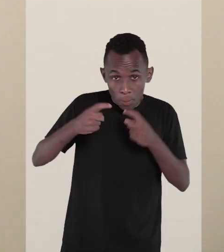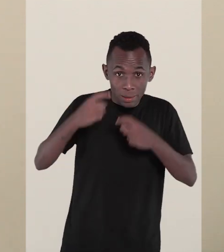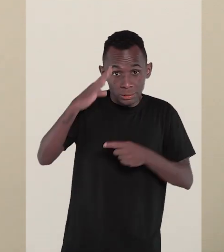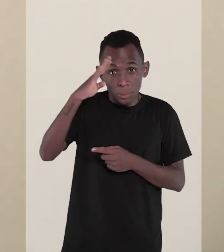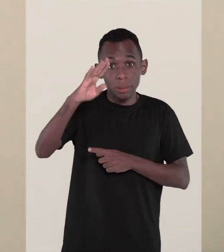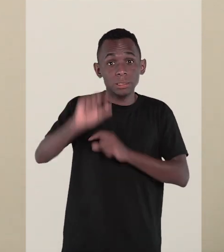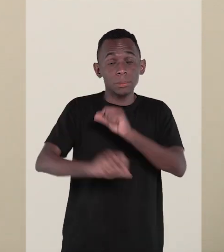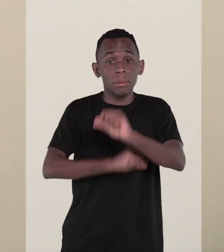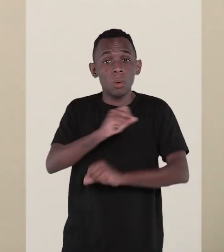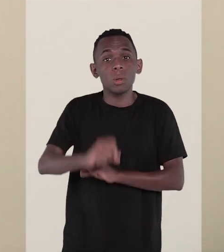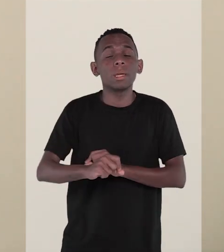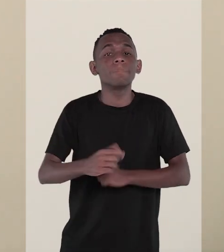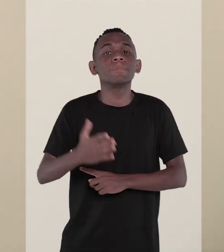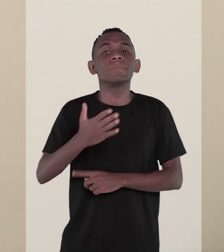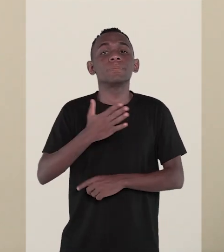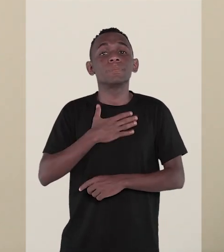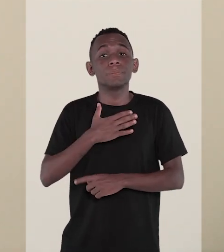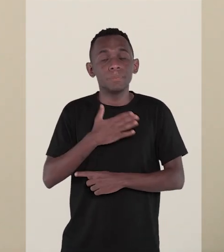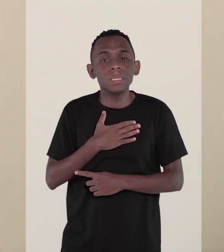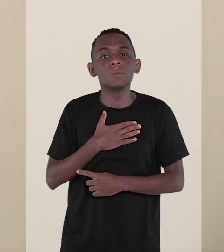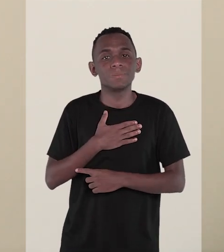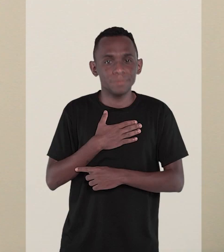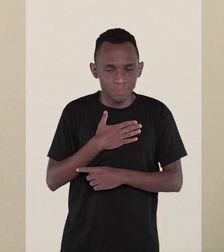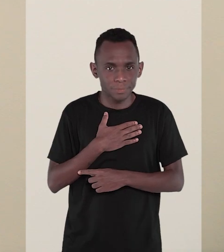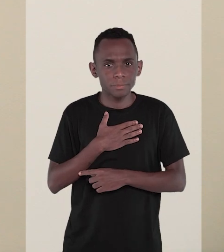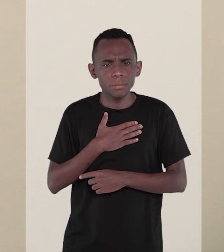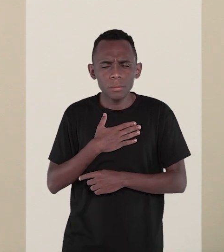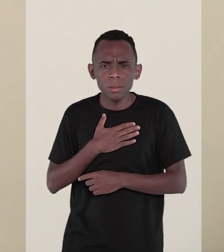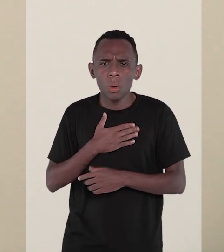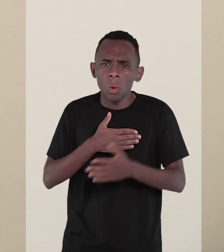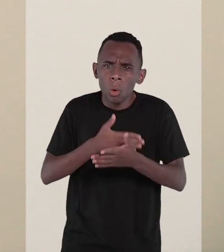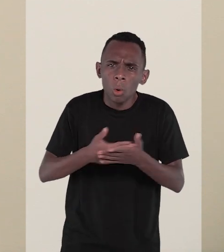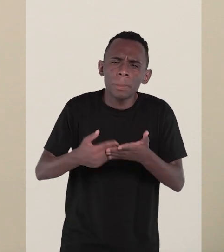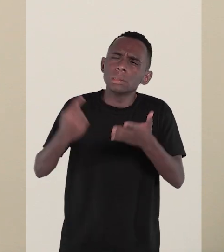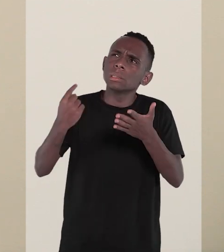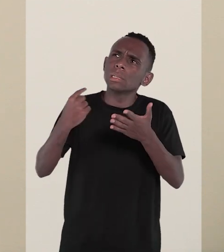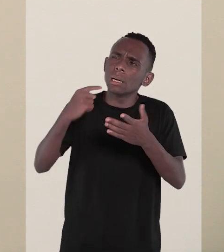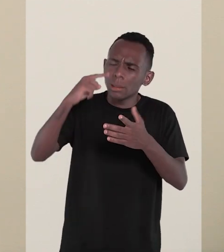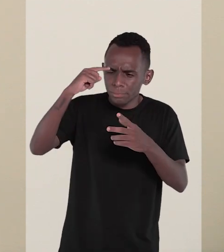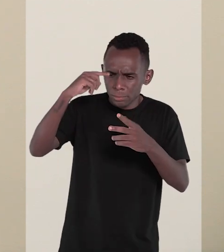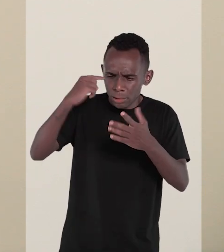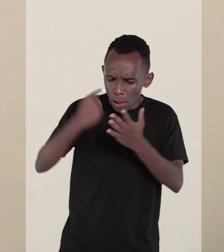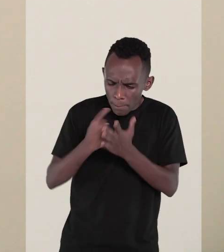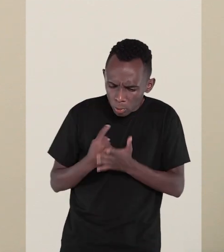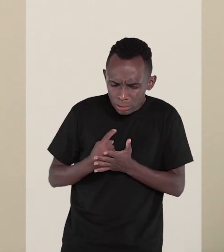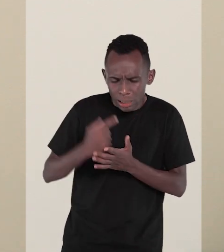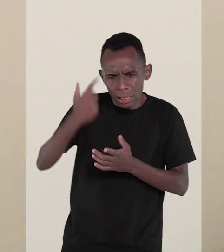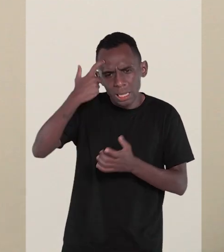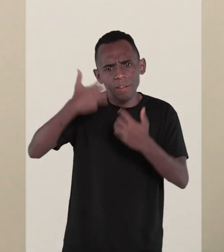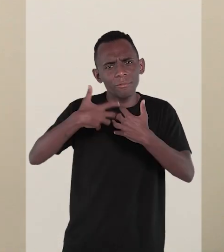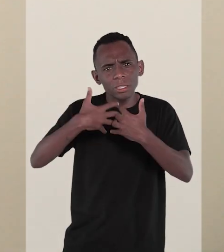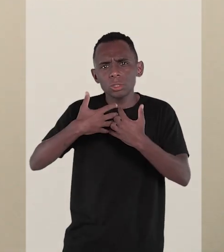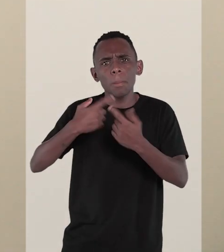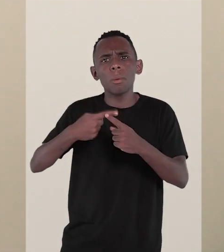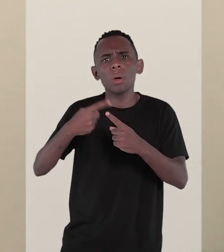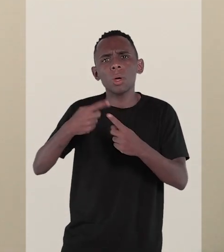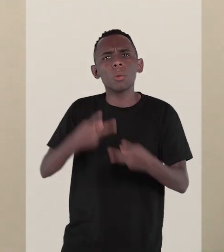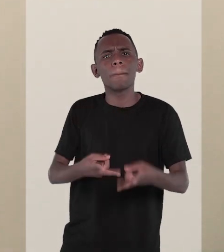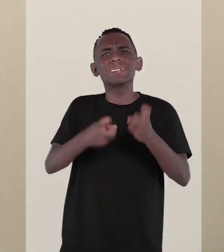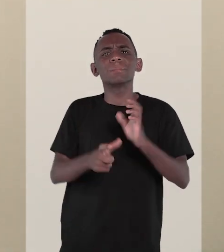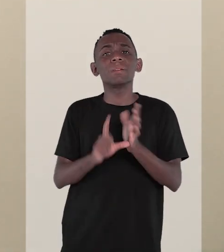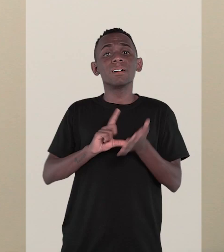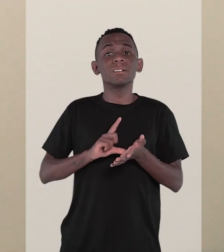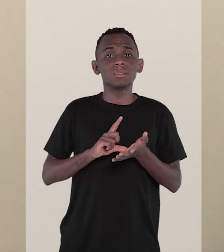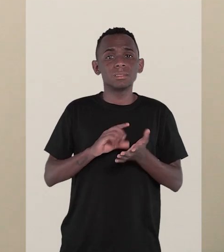da pandemia, tinha a ver comigo, sabe, Túlio? Eu comecei a me perguntar por que eu não vi isso